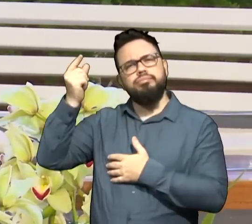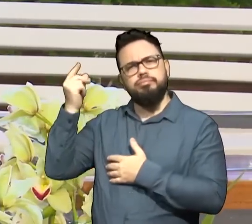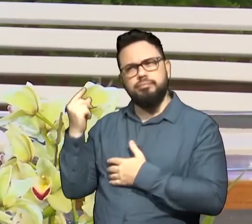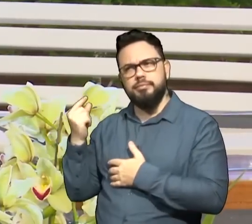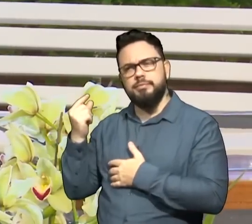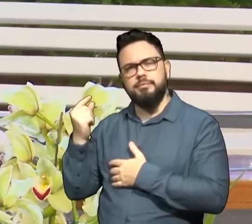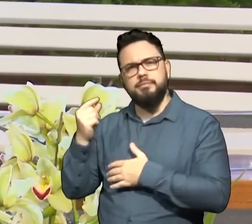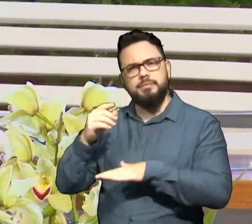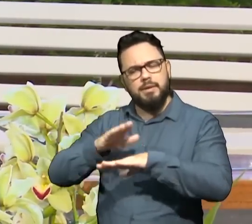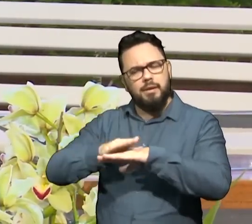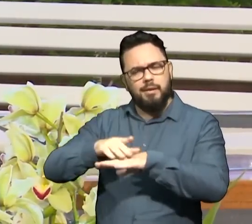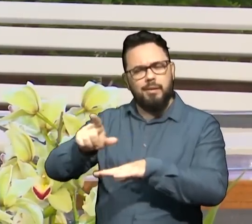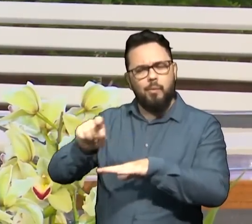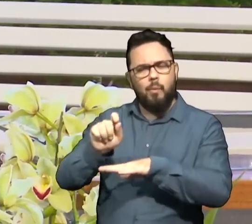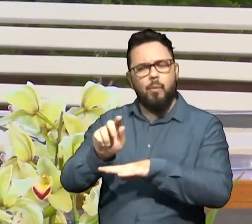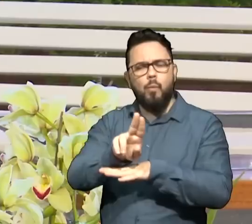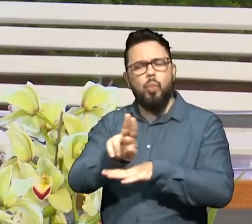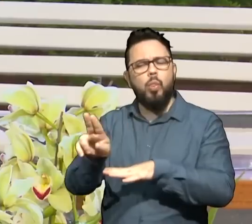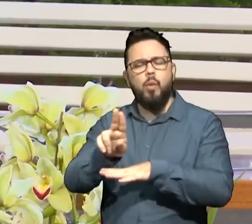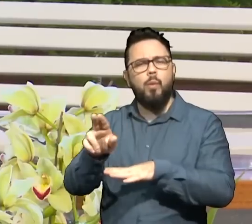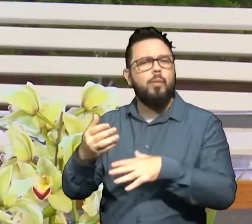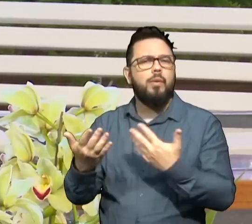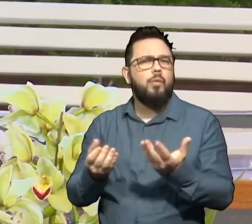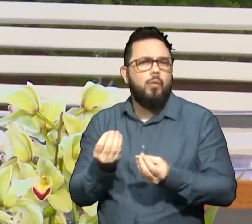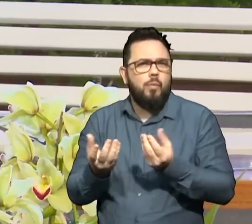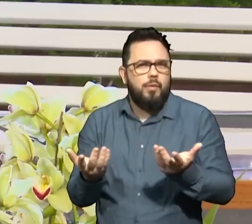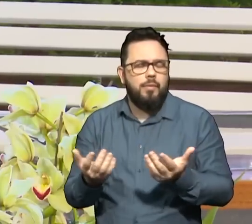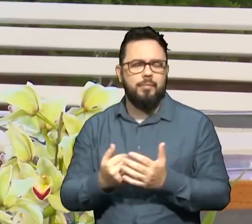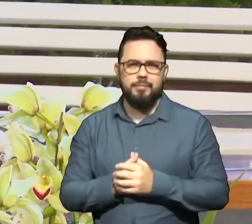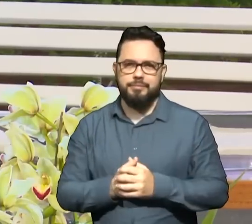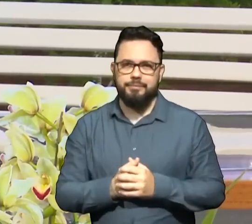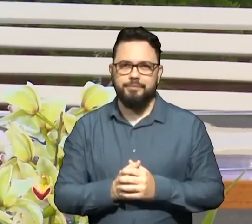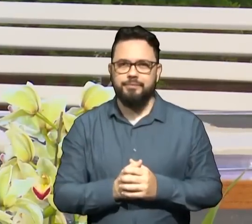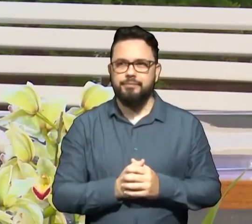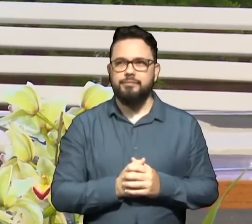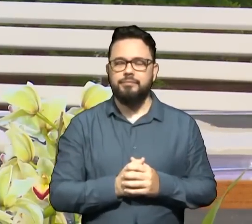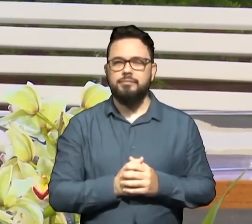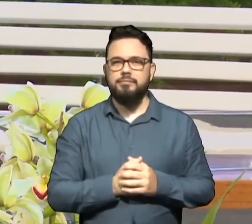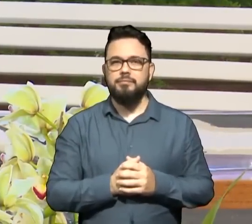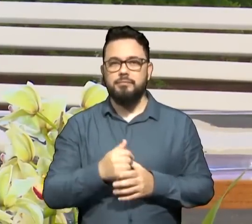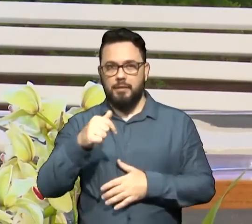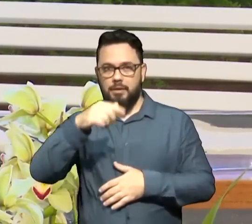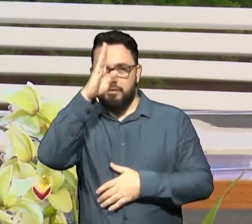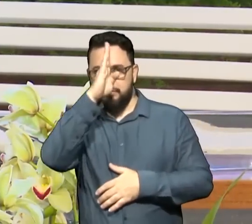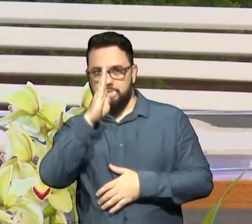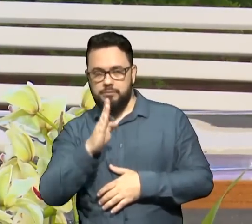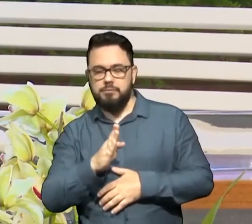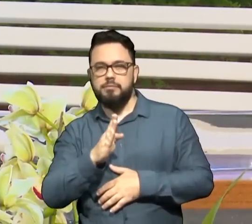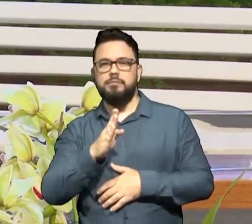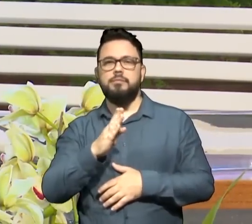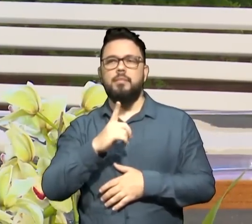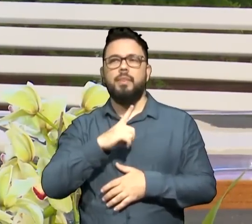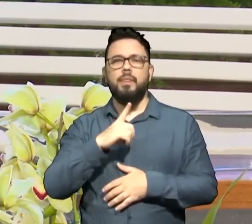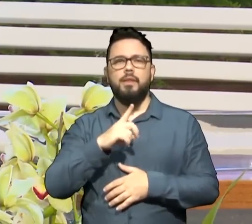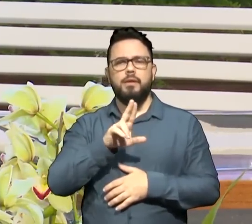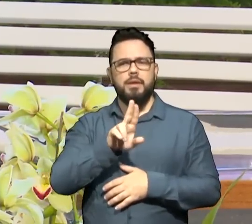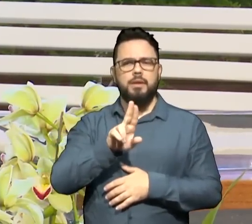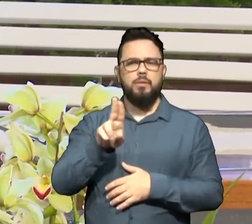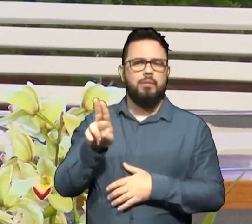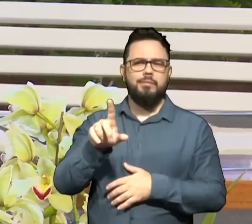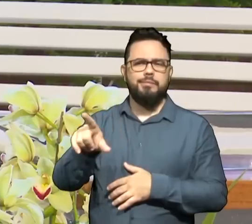bíblicos para que você possa entender o quadro e normalmente aqui no Brasil na cultura ocidental Nós escolhemos